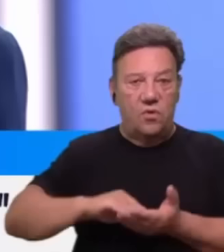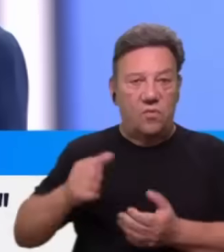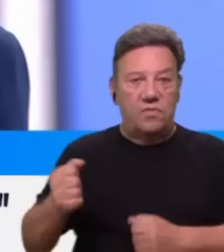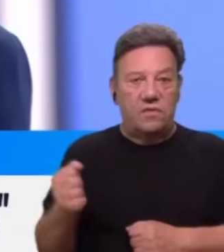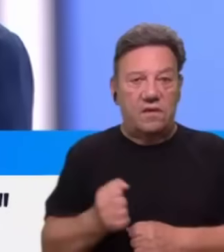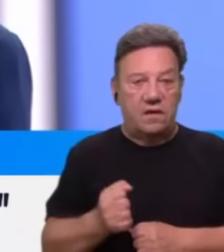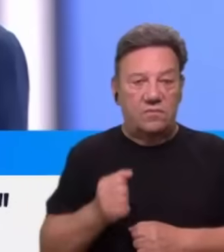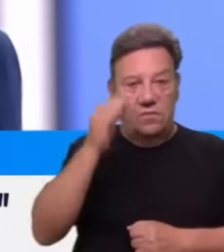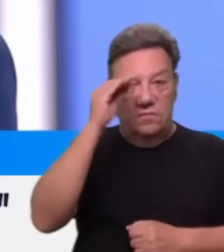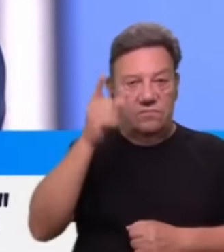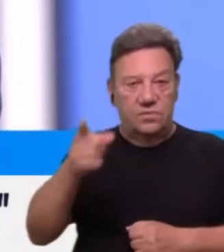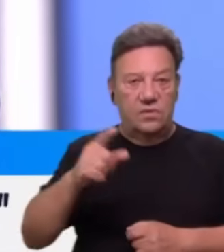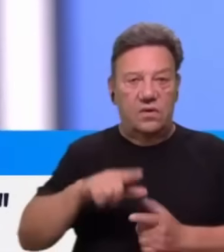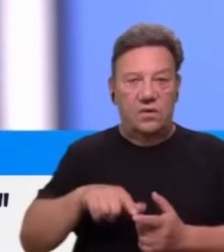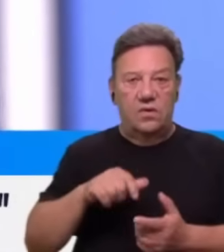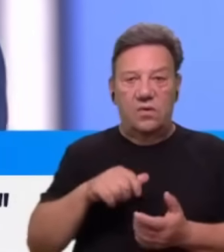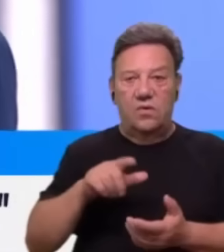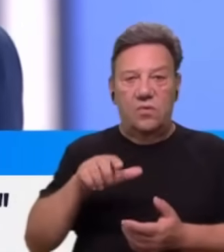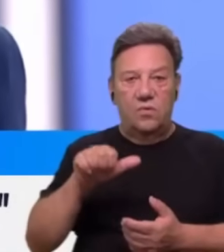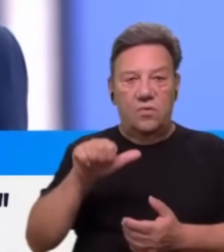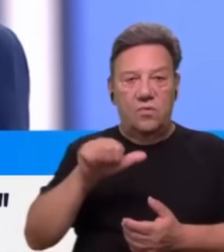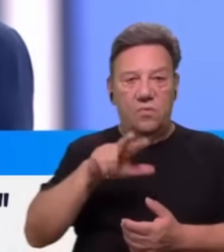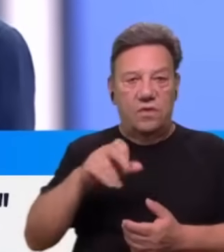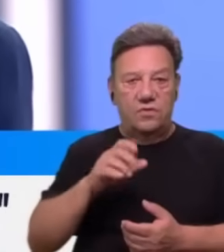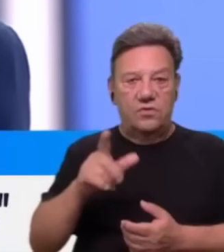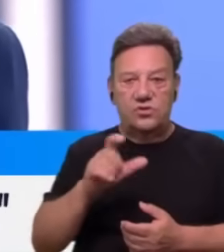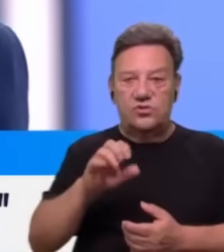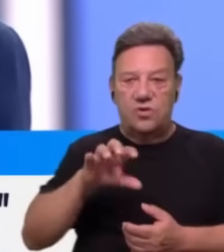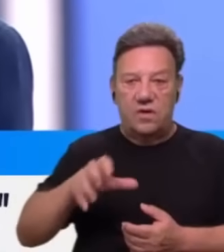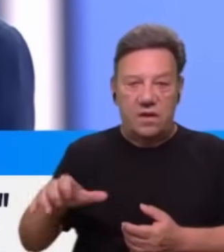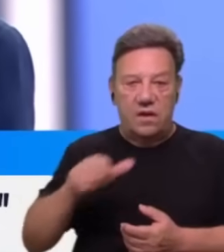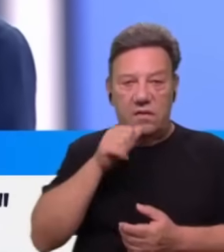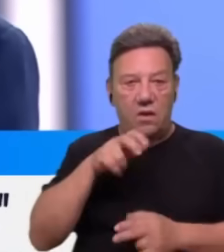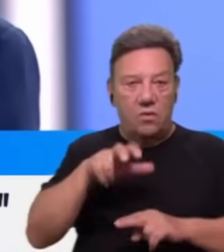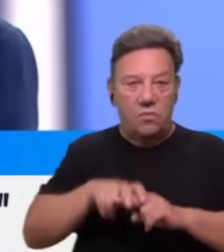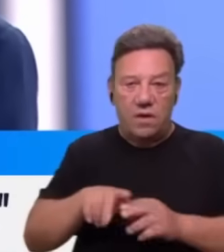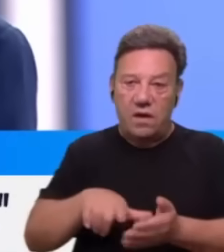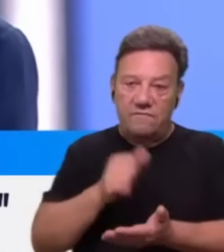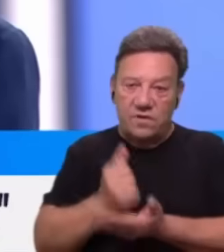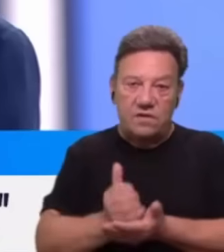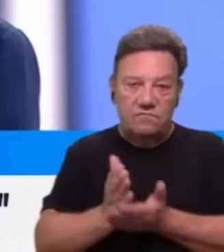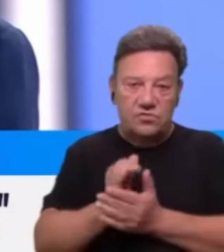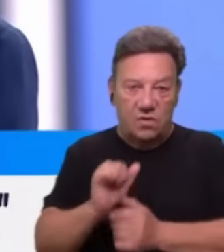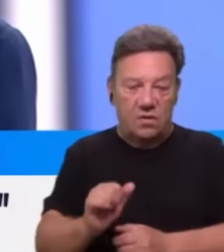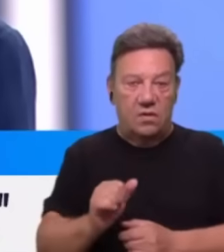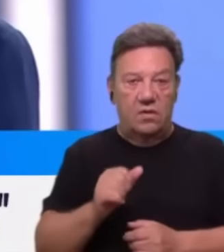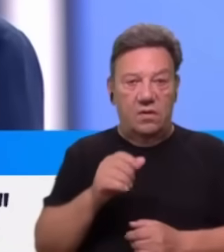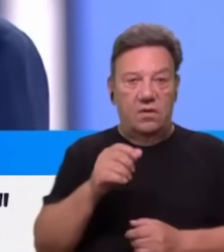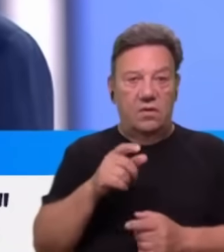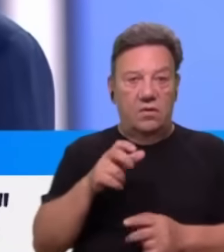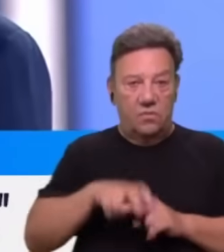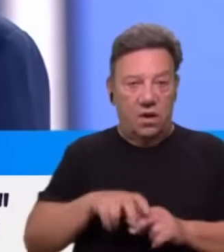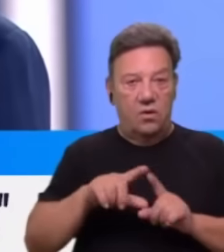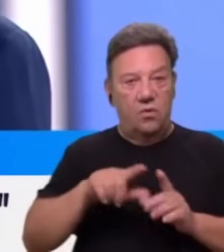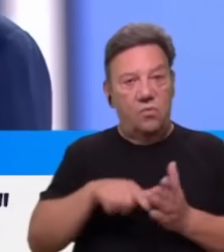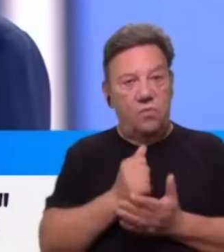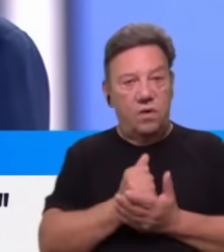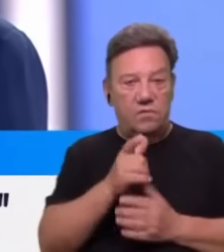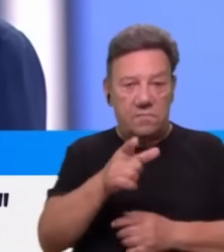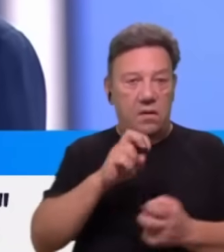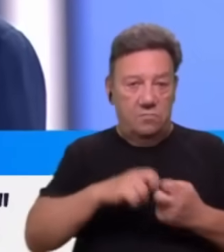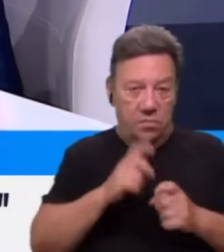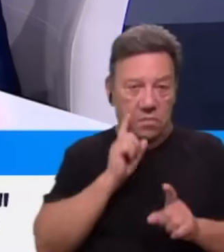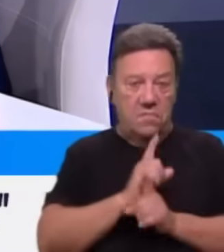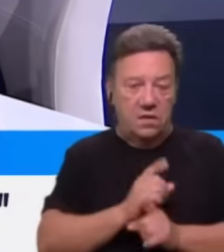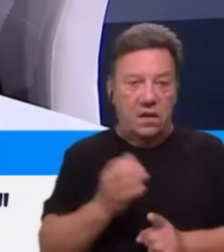e por professores em quadra de zona nestas regiões por um lugar efetivos de escola mas o problema mantém-se ou seja